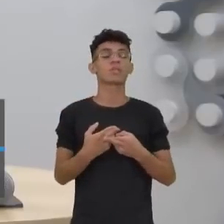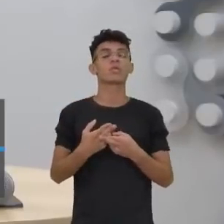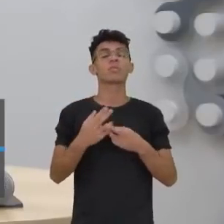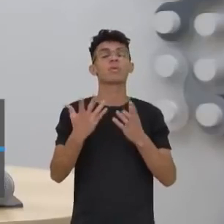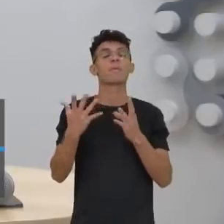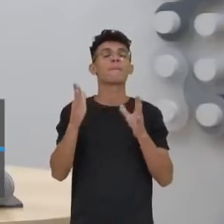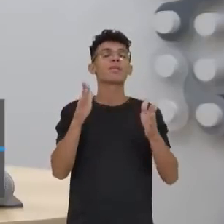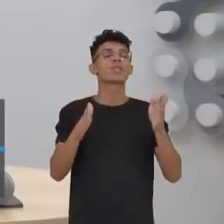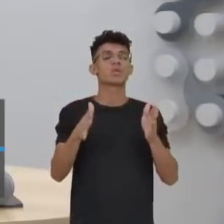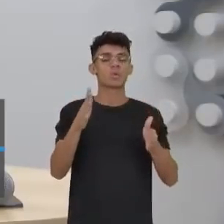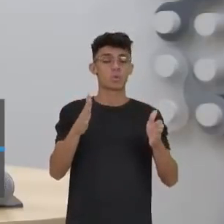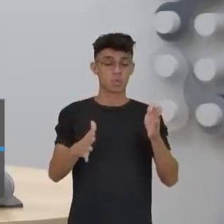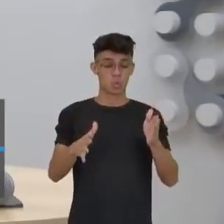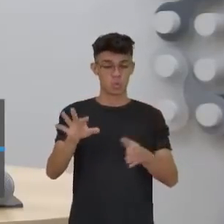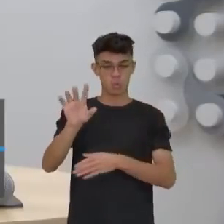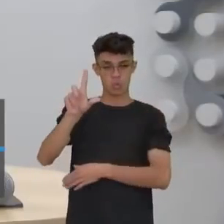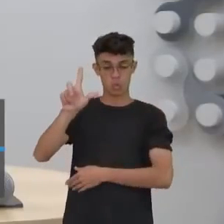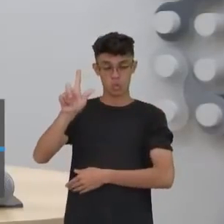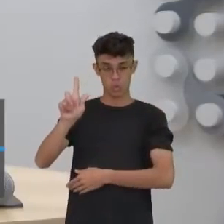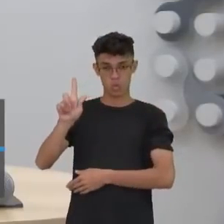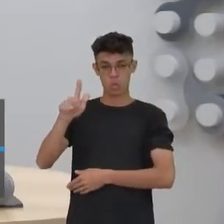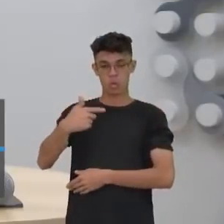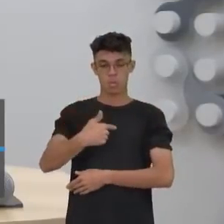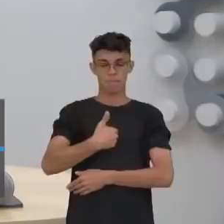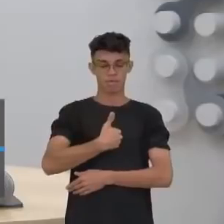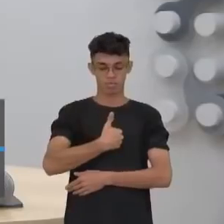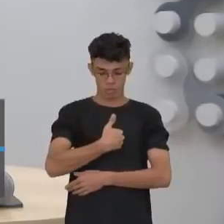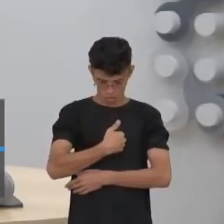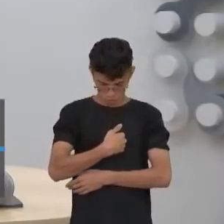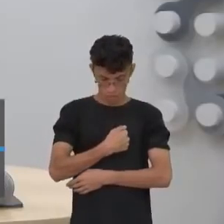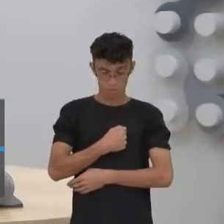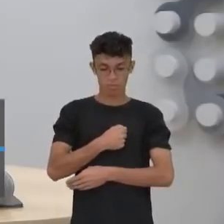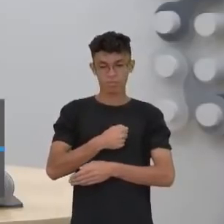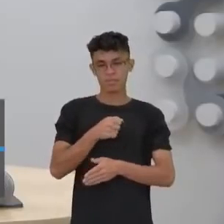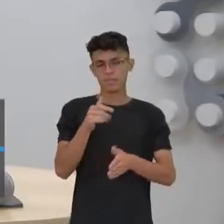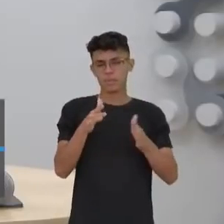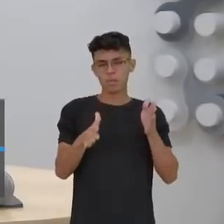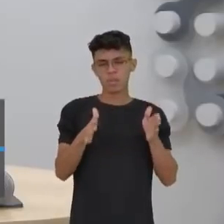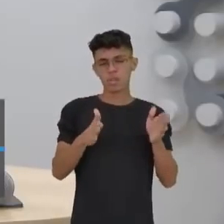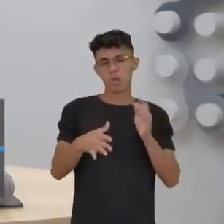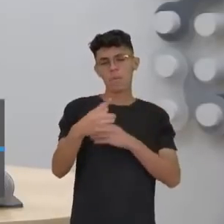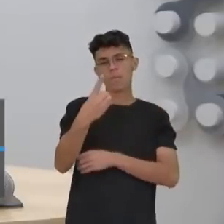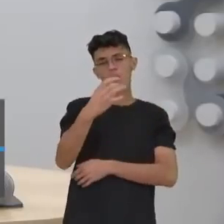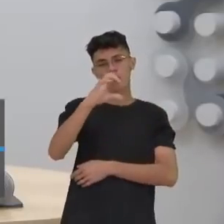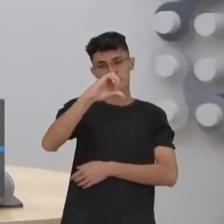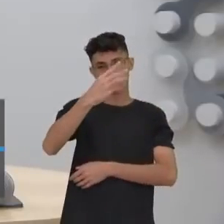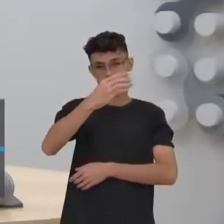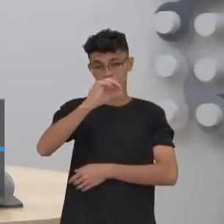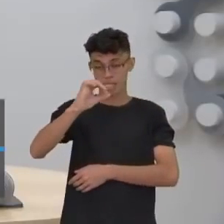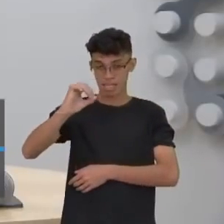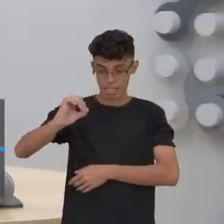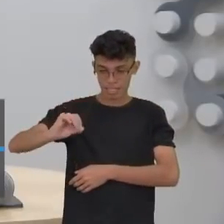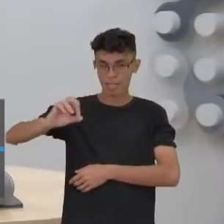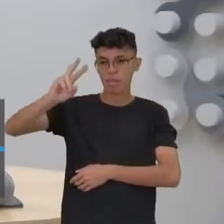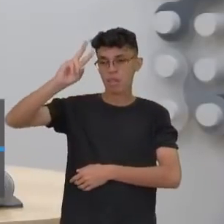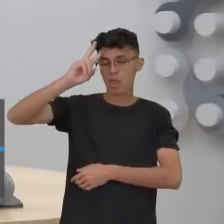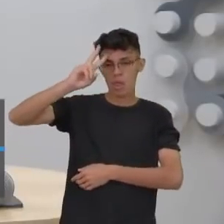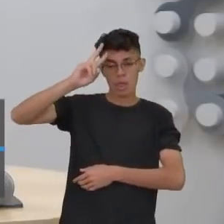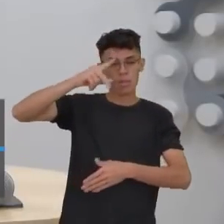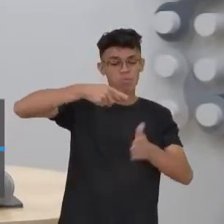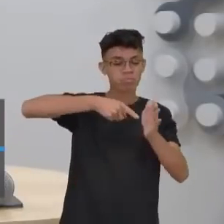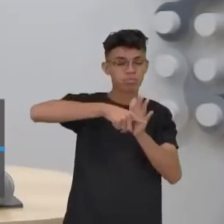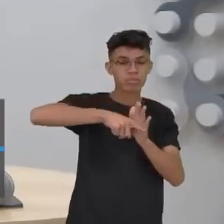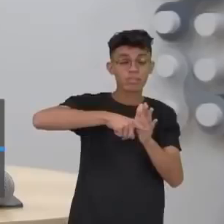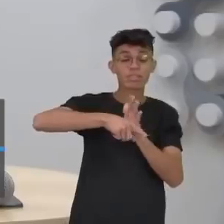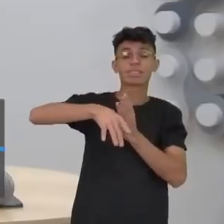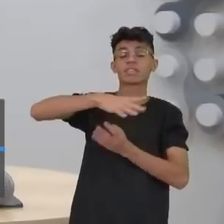Vargas, né? A gente vai ver aí a questão do movimento de 1930, que muitos historiadores chamam de Revolução